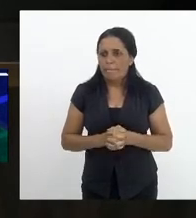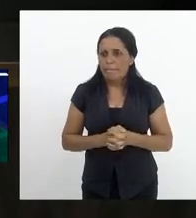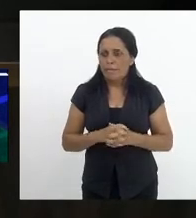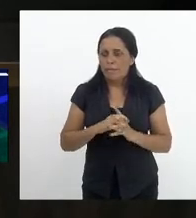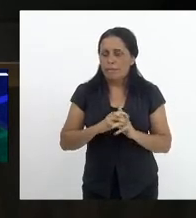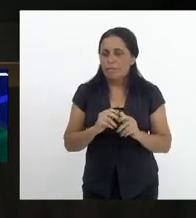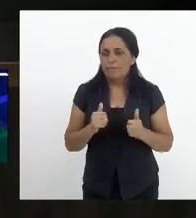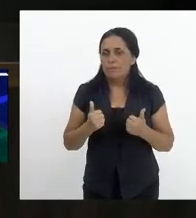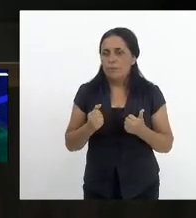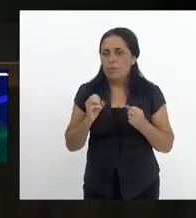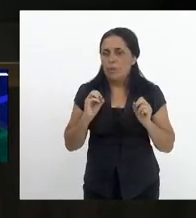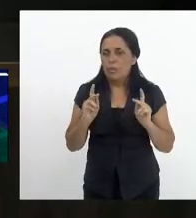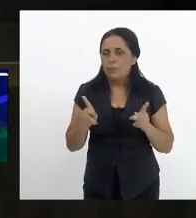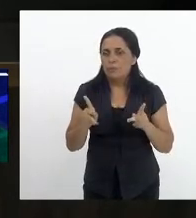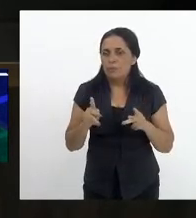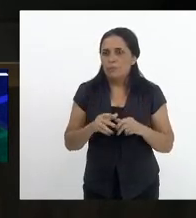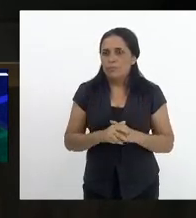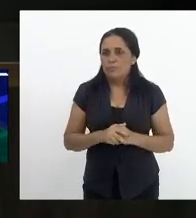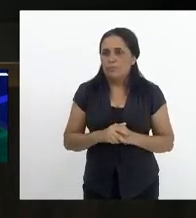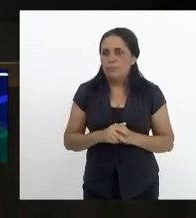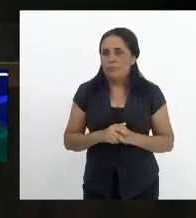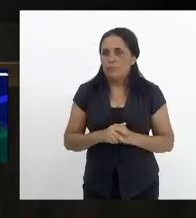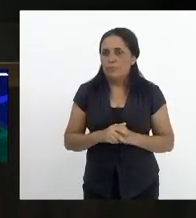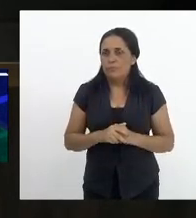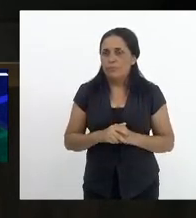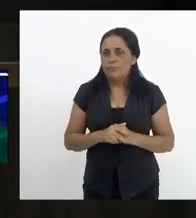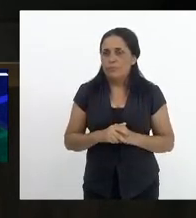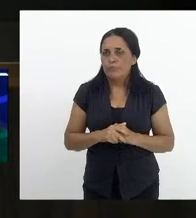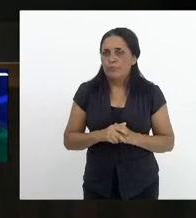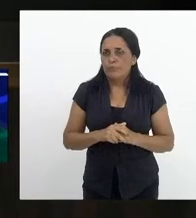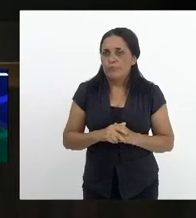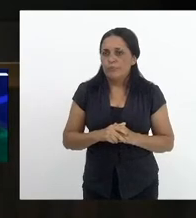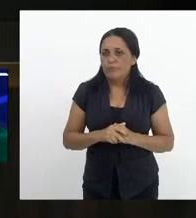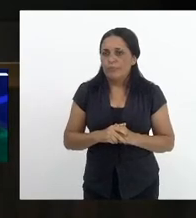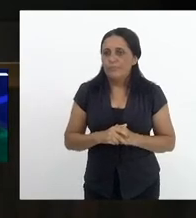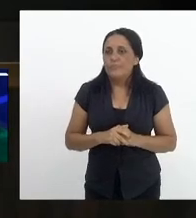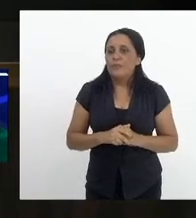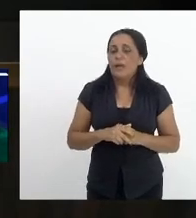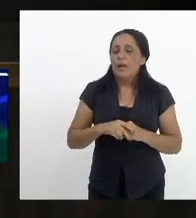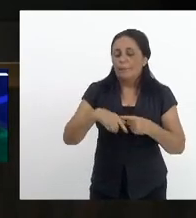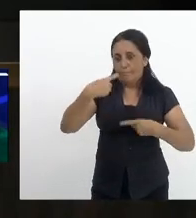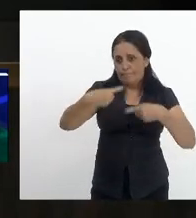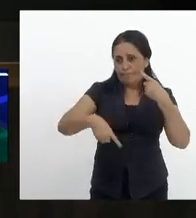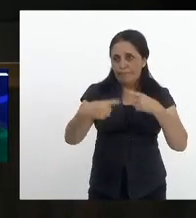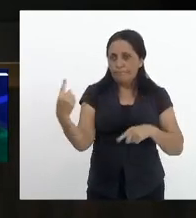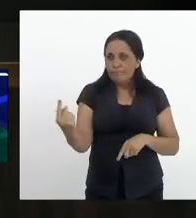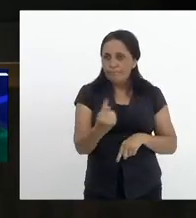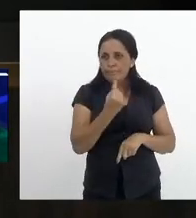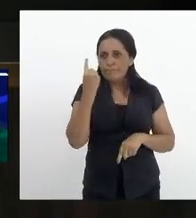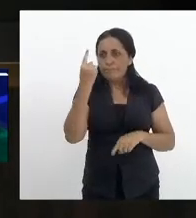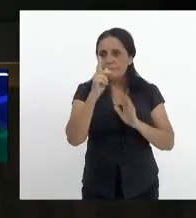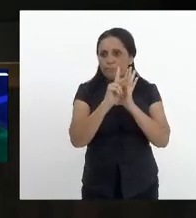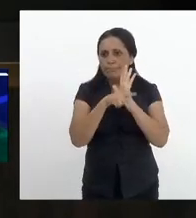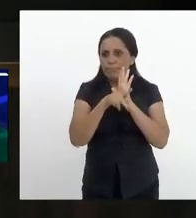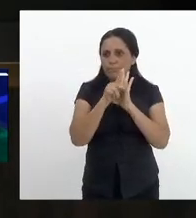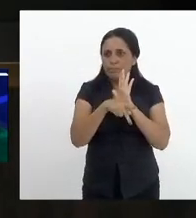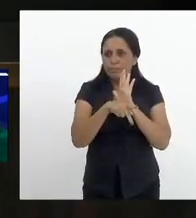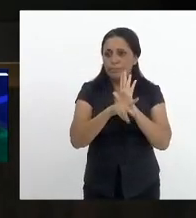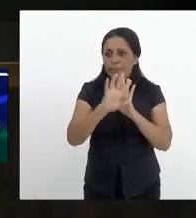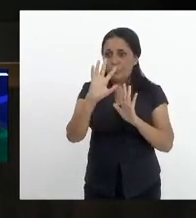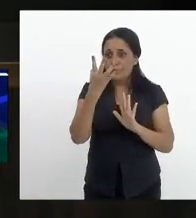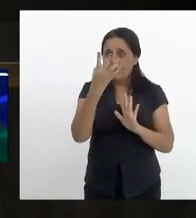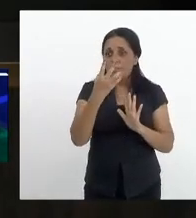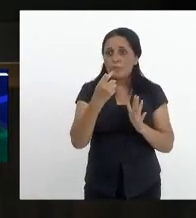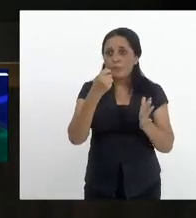Ok. Viva Maria da Penha. Em discussão única, projeto de resolução 58421, de autoria do